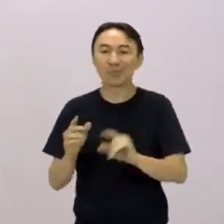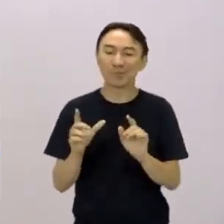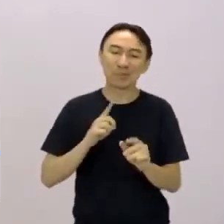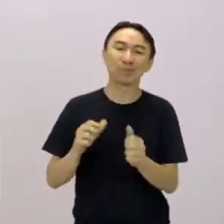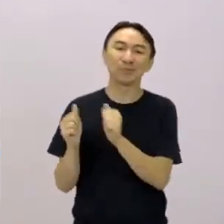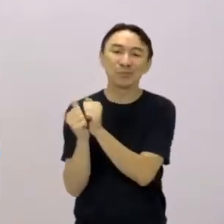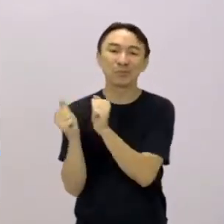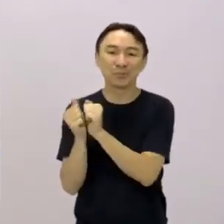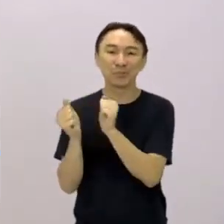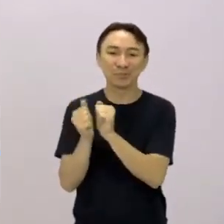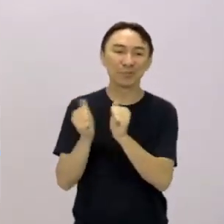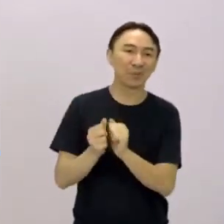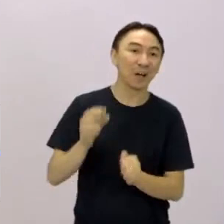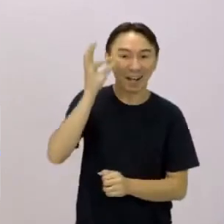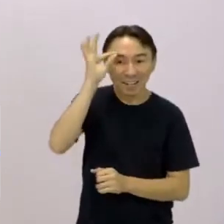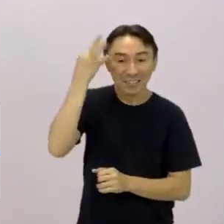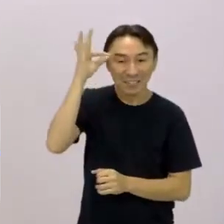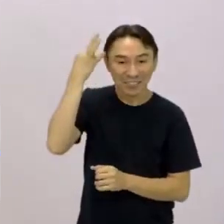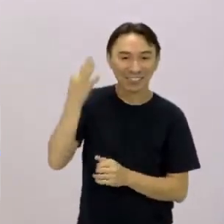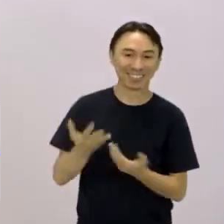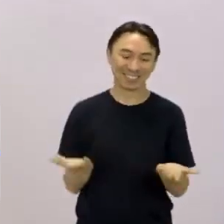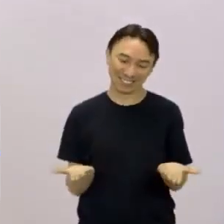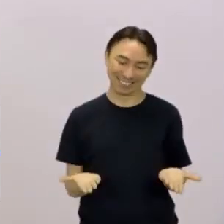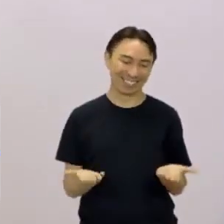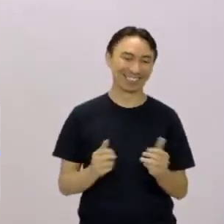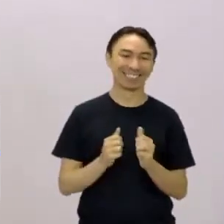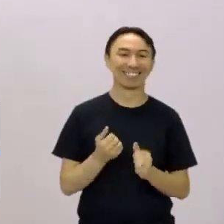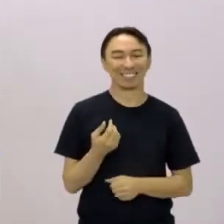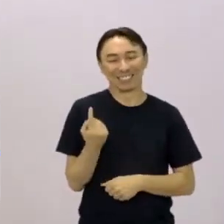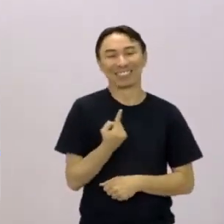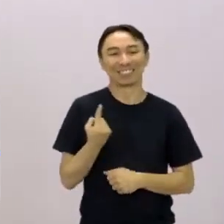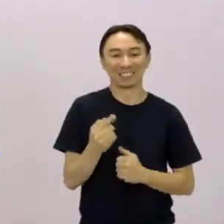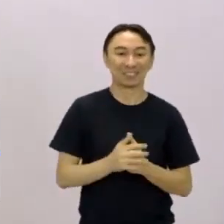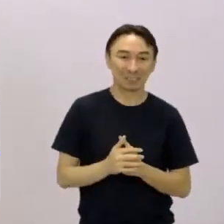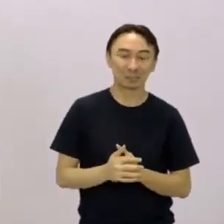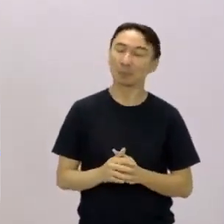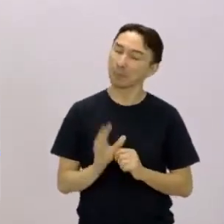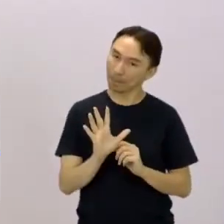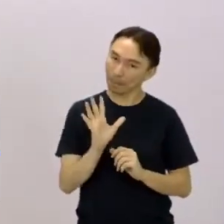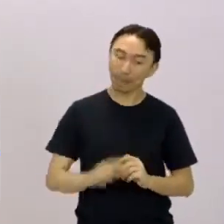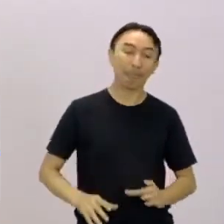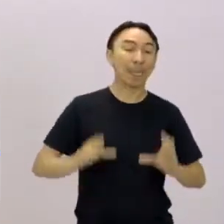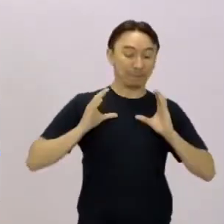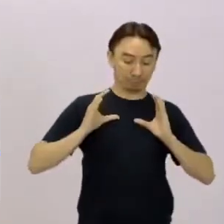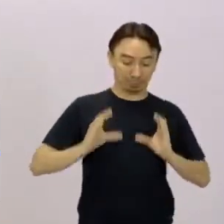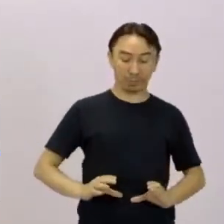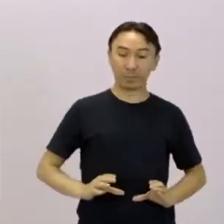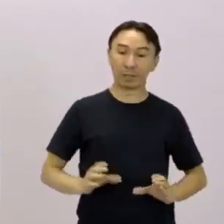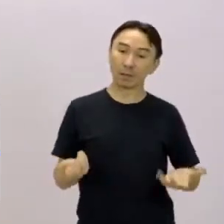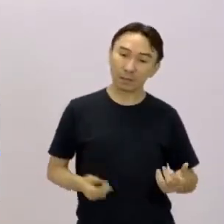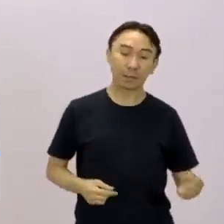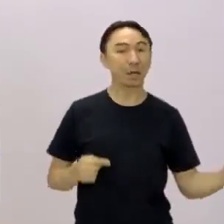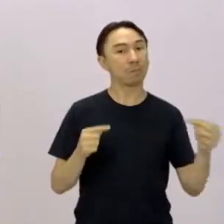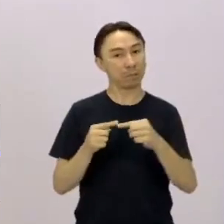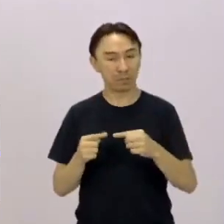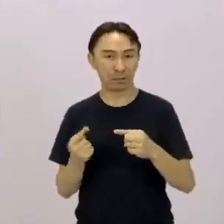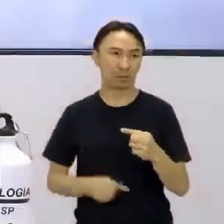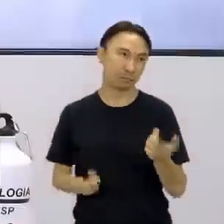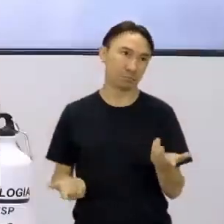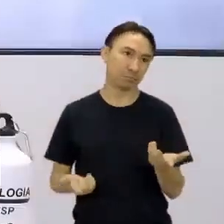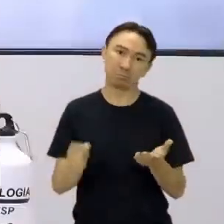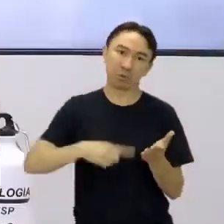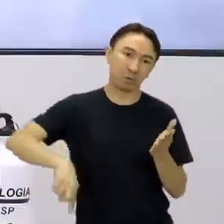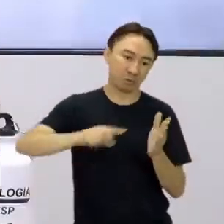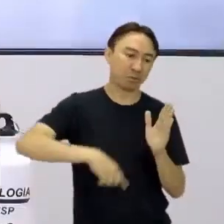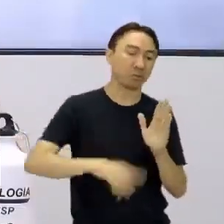a gente começar a falar de cidadania, a cidadania, ela tem uma relação direta com os nossos direitos e deveres. Se vocês procurarem